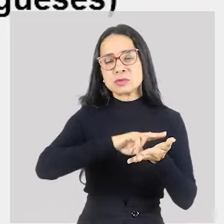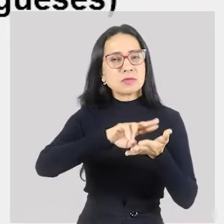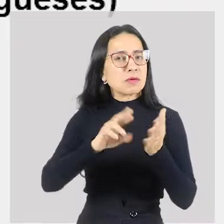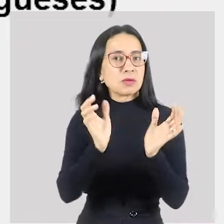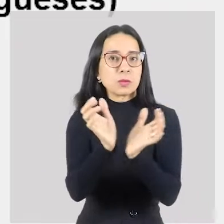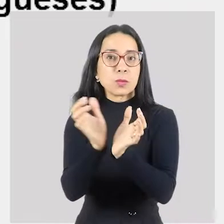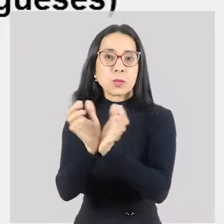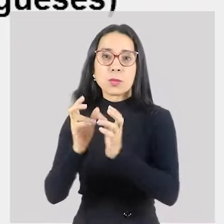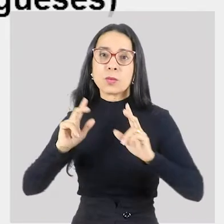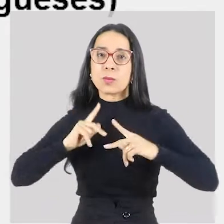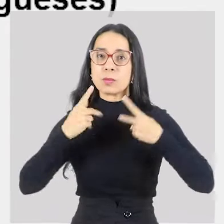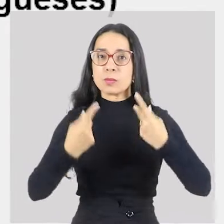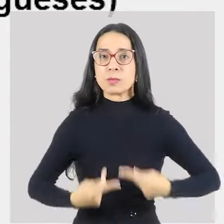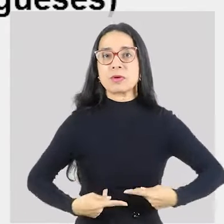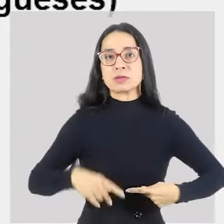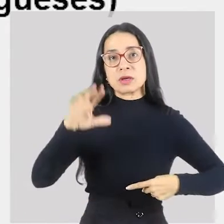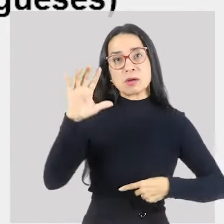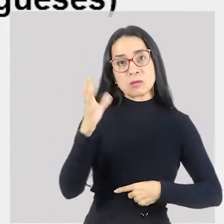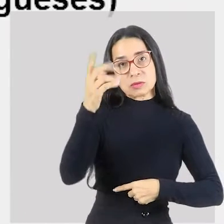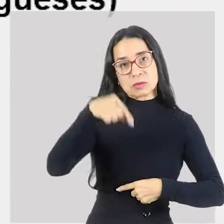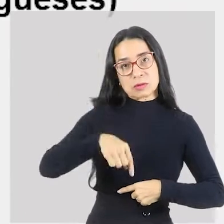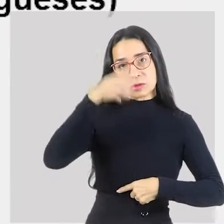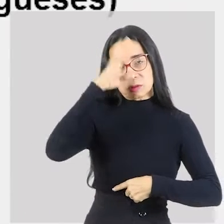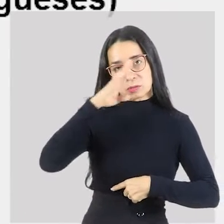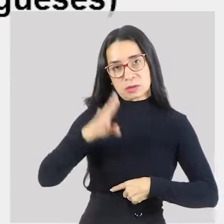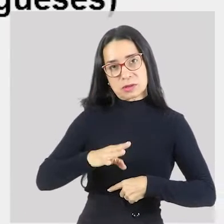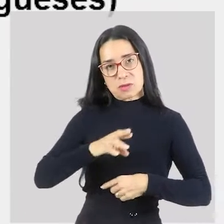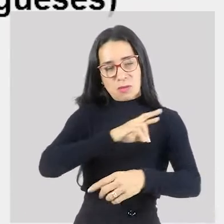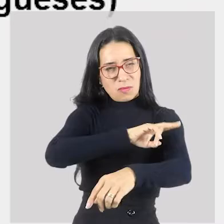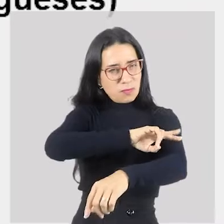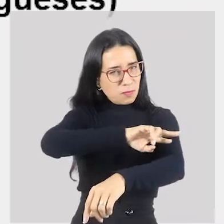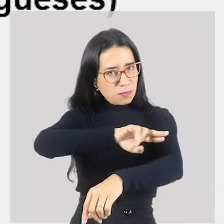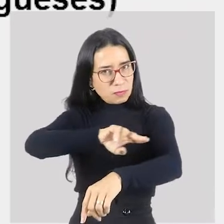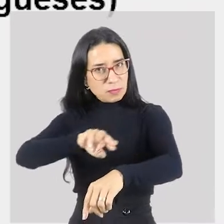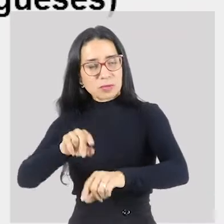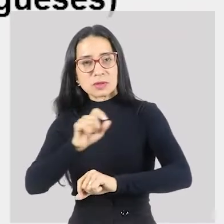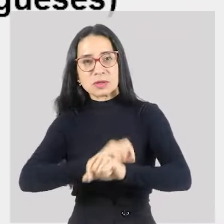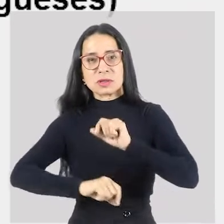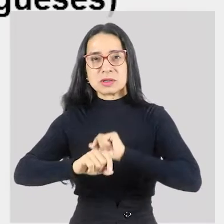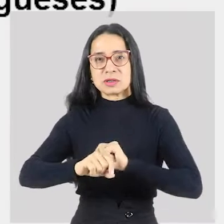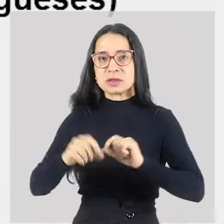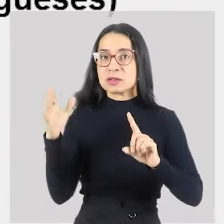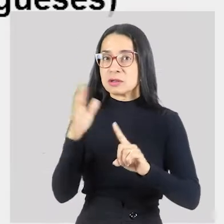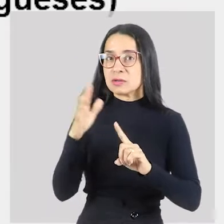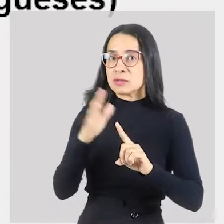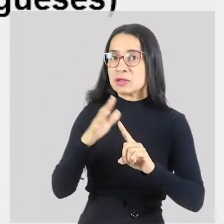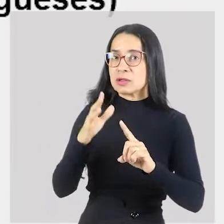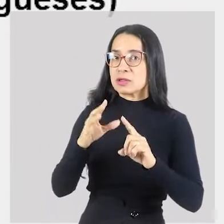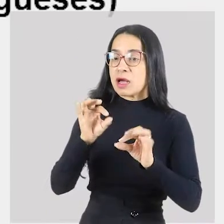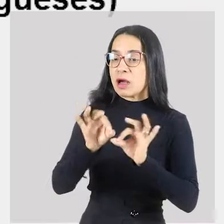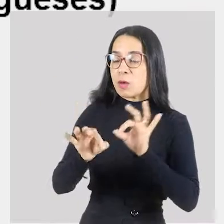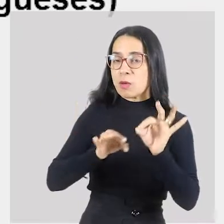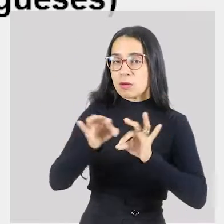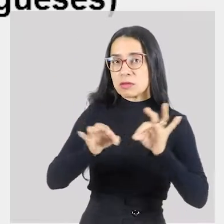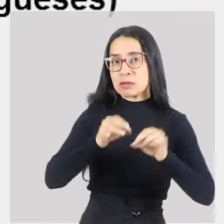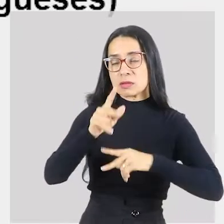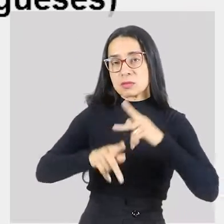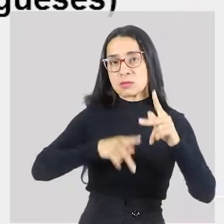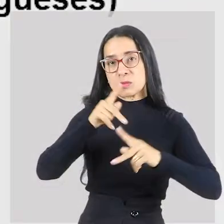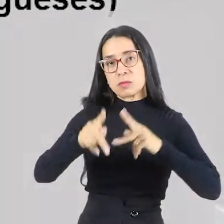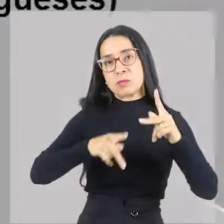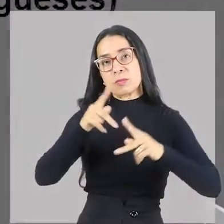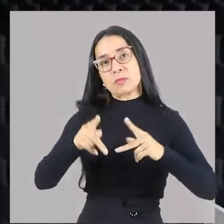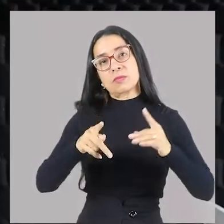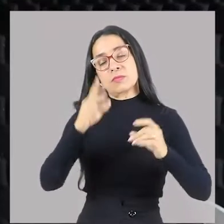humanos que aconteceu no país. São inúmeras as raças que favoreceram a formação do povo brasileiro. Os principais grupos,